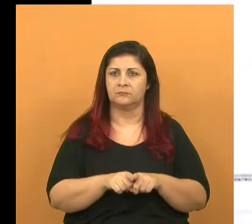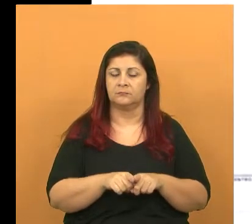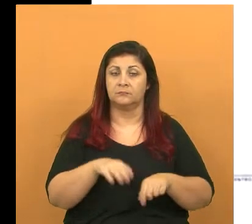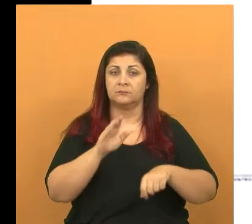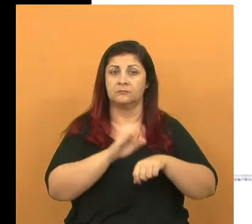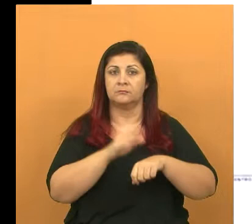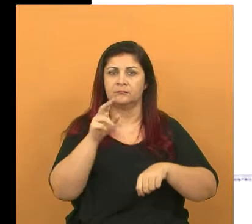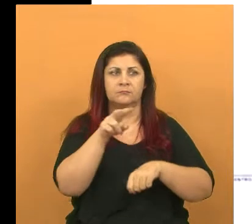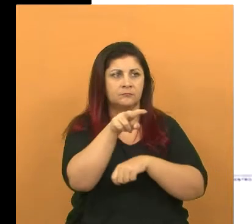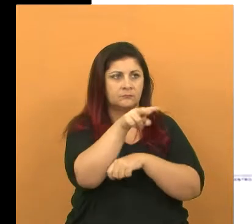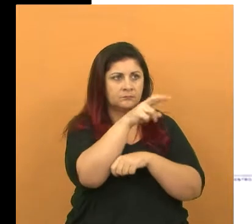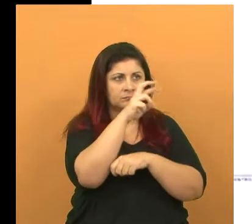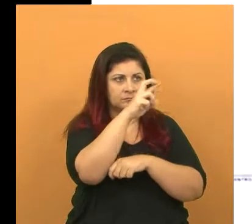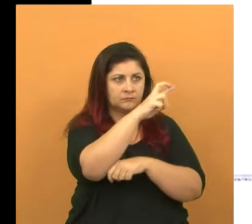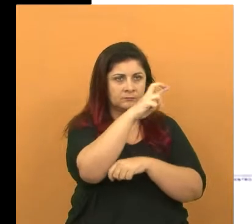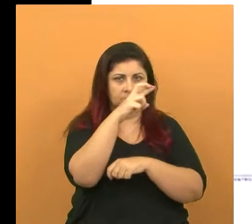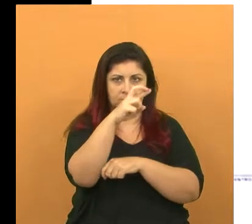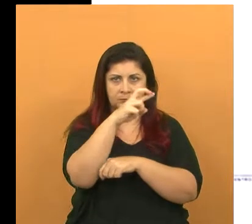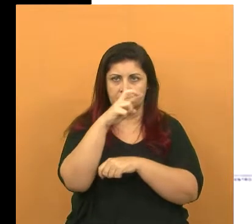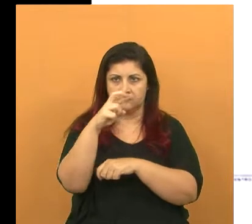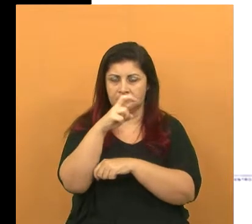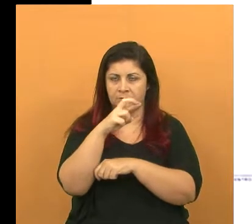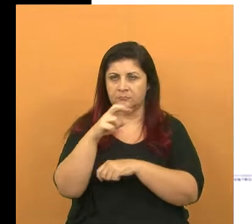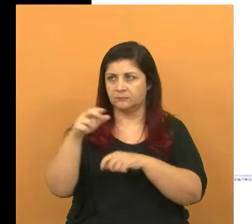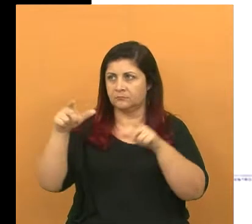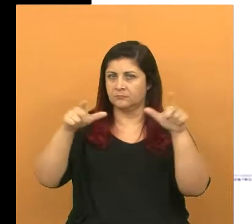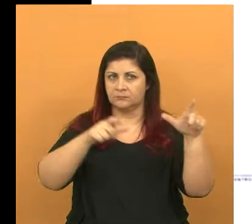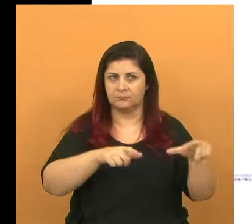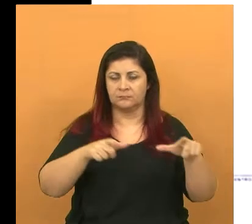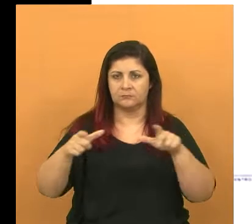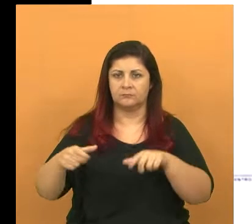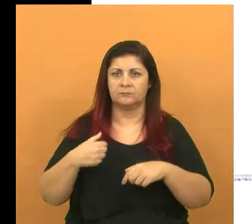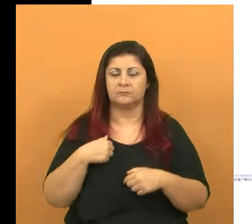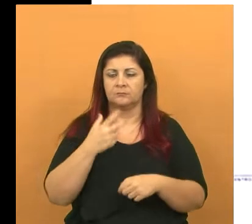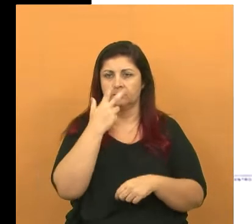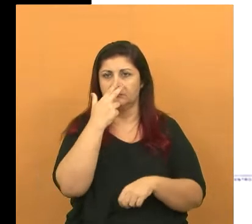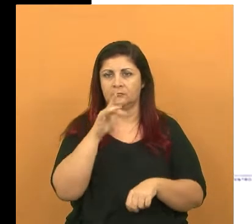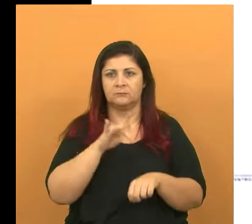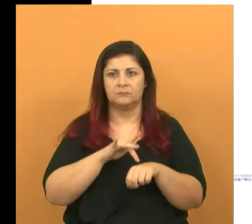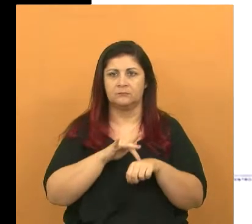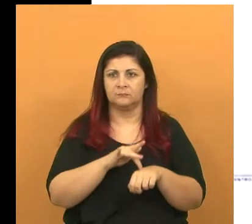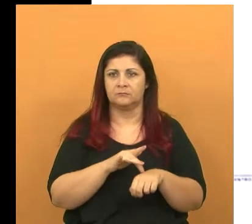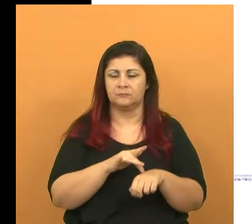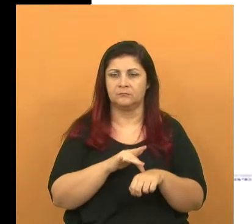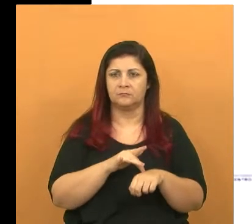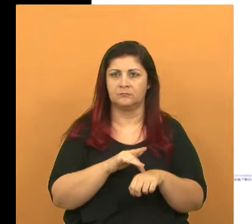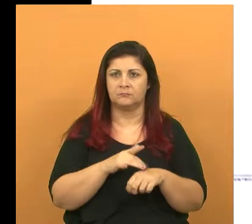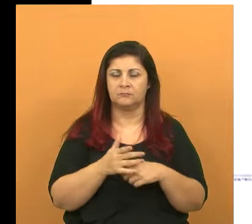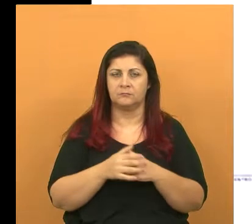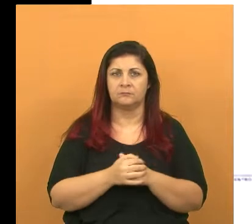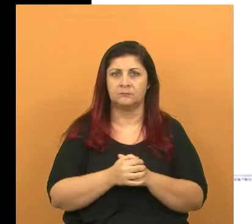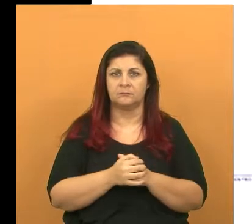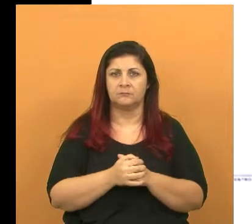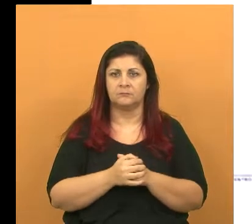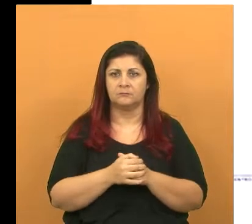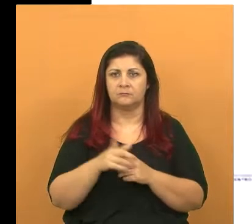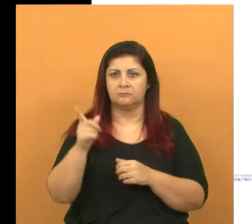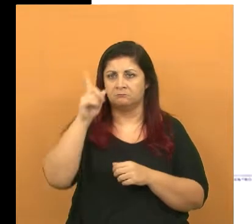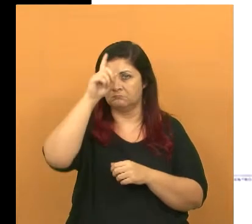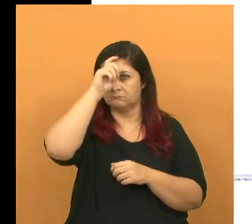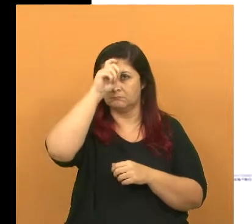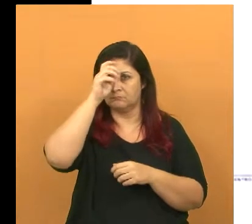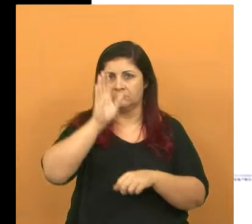lá perto da casa do curativo acho um absurdo um lugar filantrópico que a